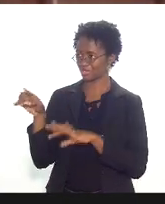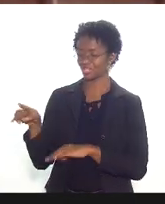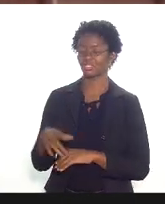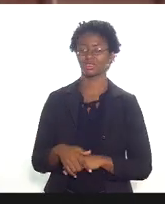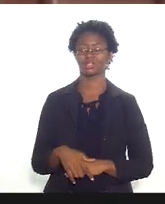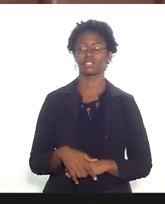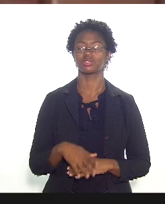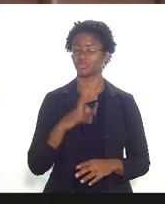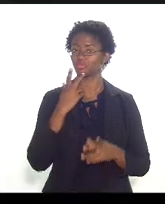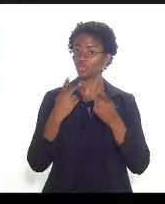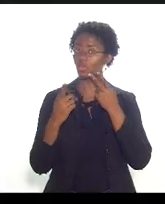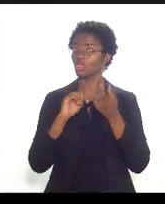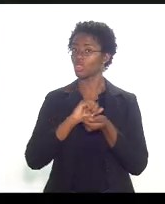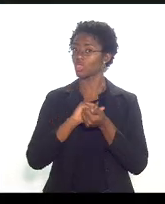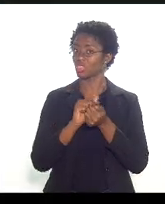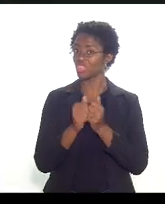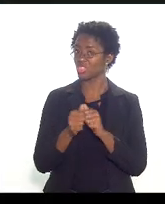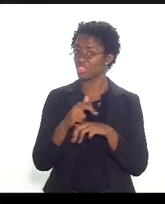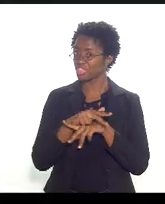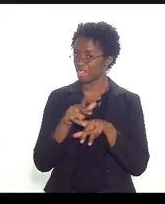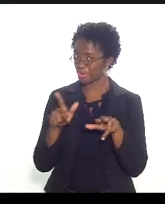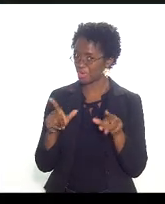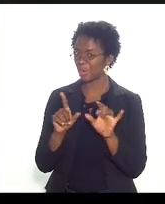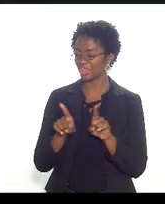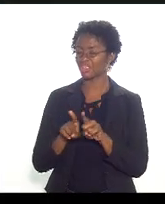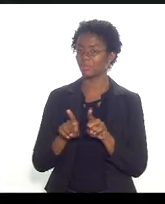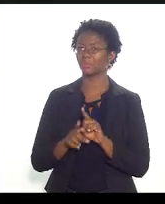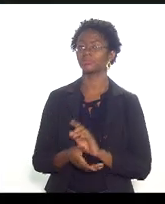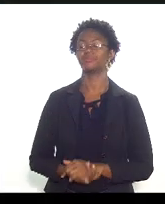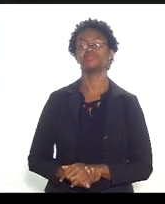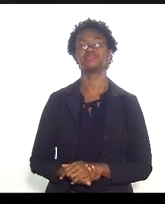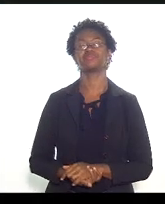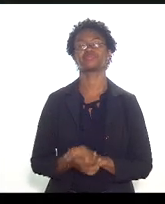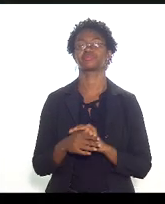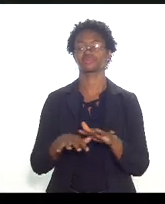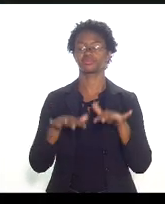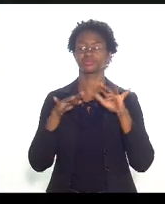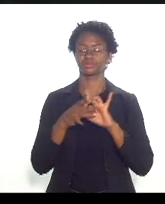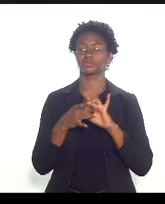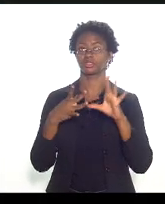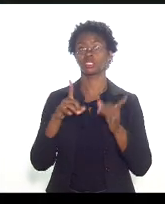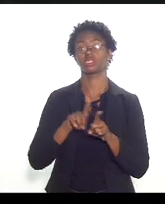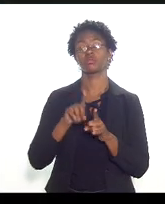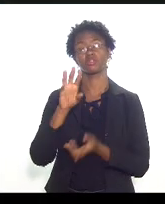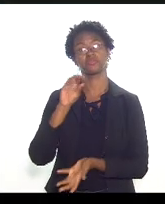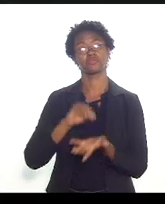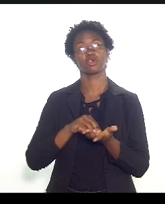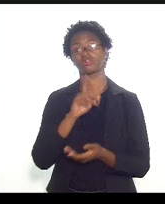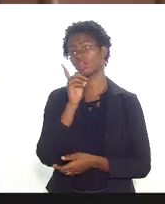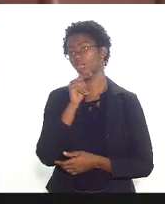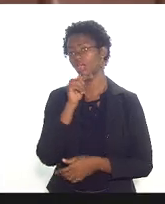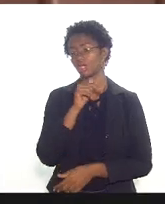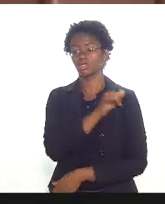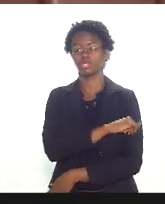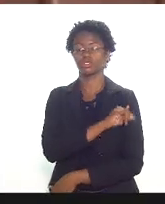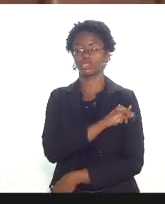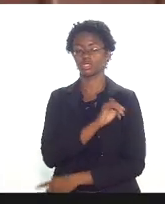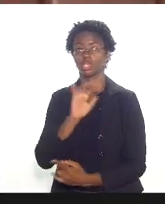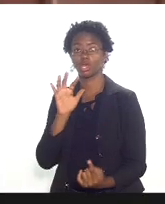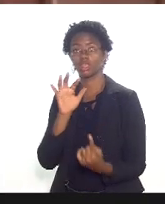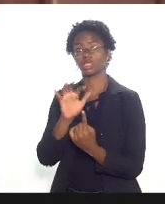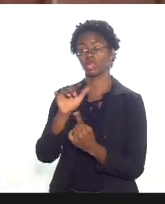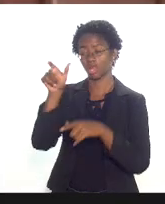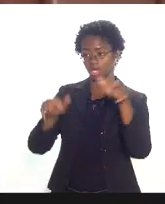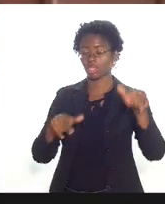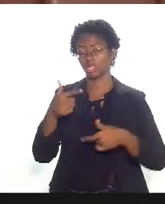sobretudo nos transportes, né, deputado Dionísio? Audiência pública sobre a falta d'água no Estado do Rio de Janeiro e o impacto na vida dos